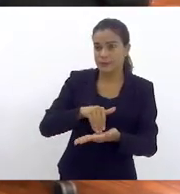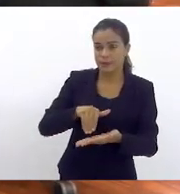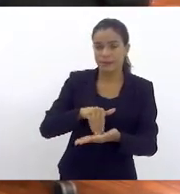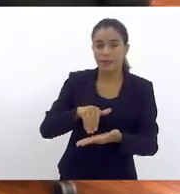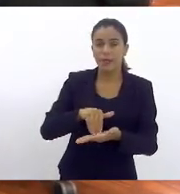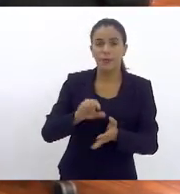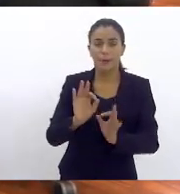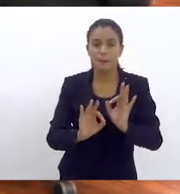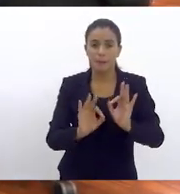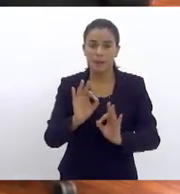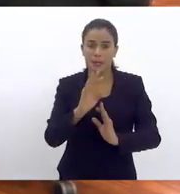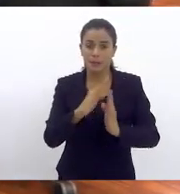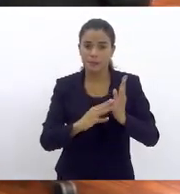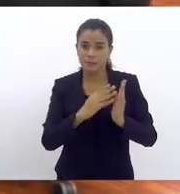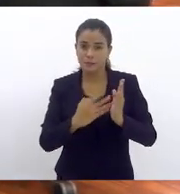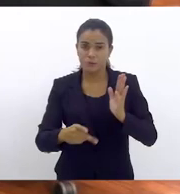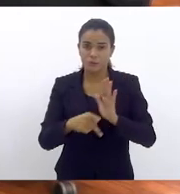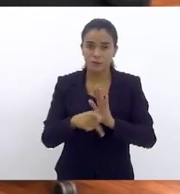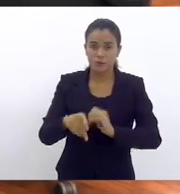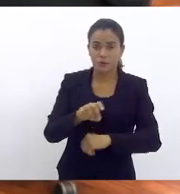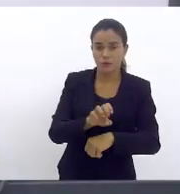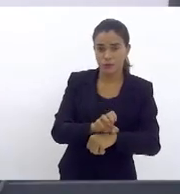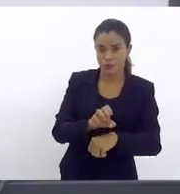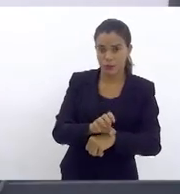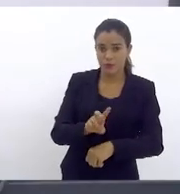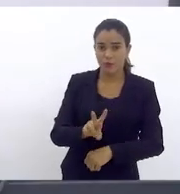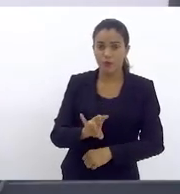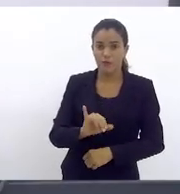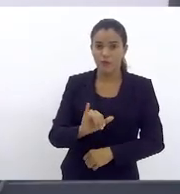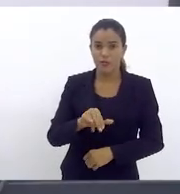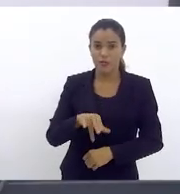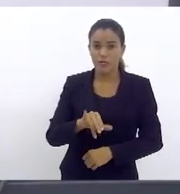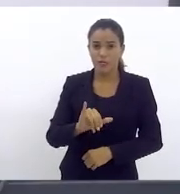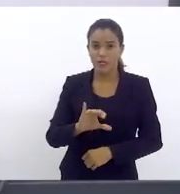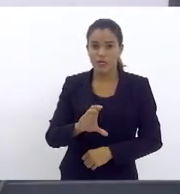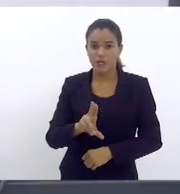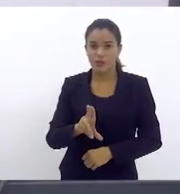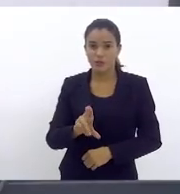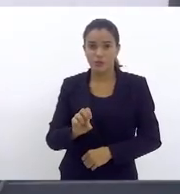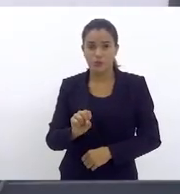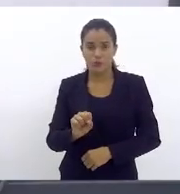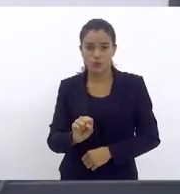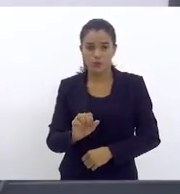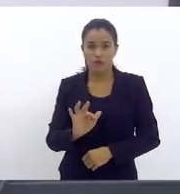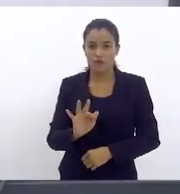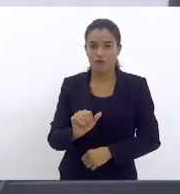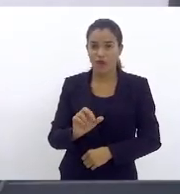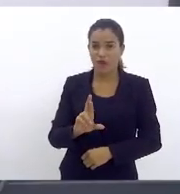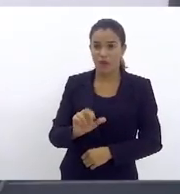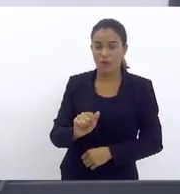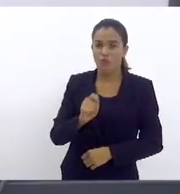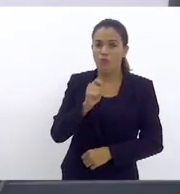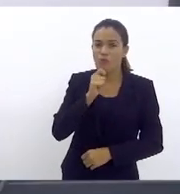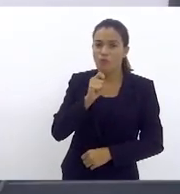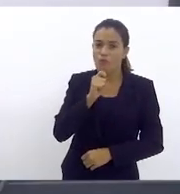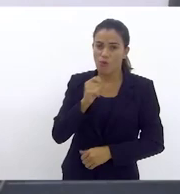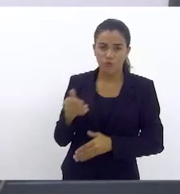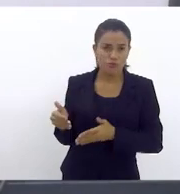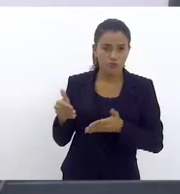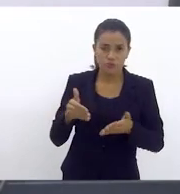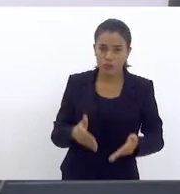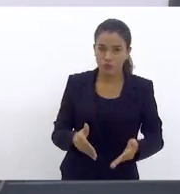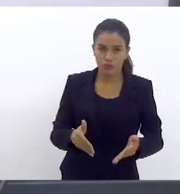de planejamento do Estado Vinícius fará eu acho que ainda não chegou